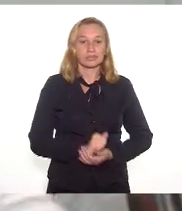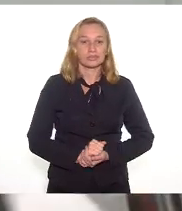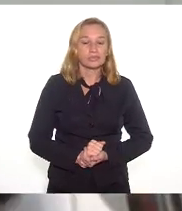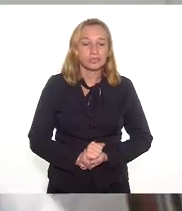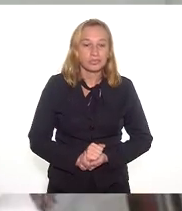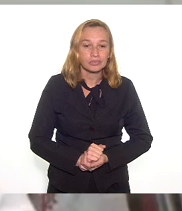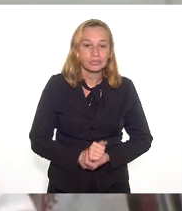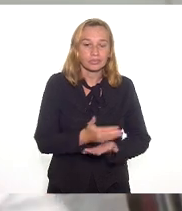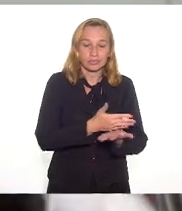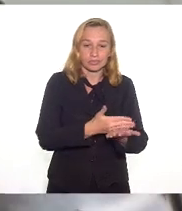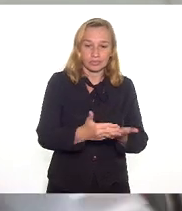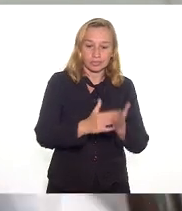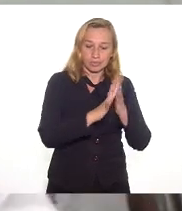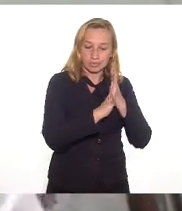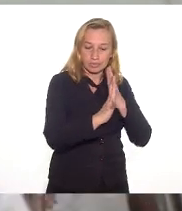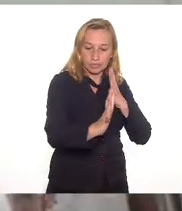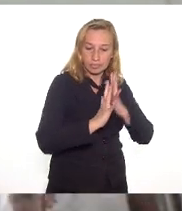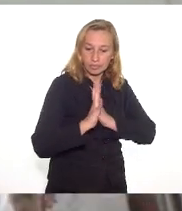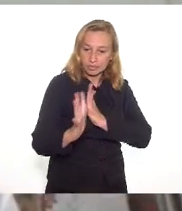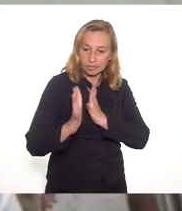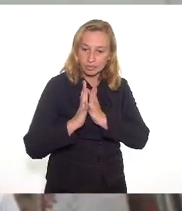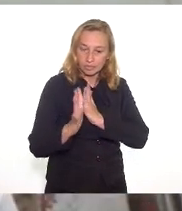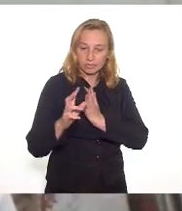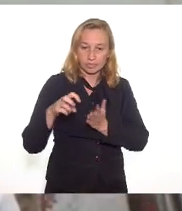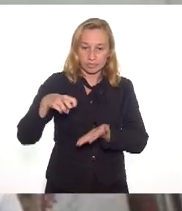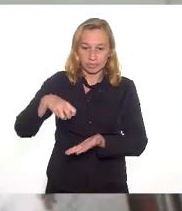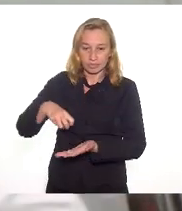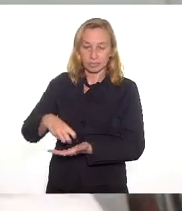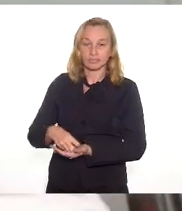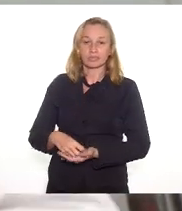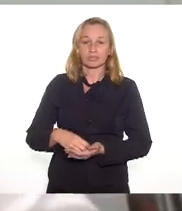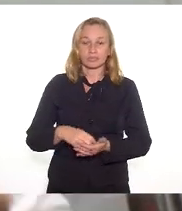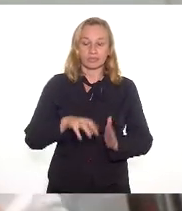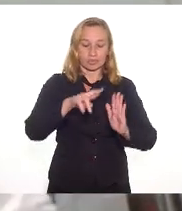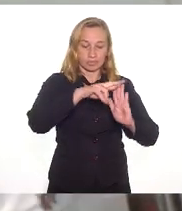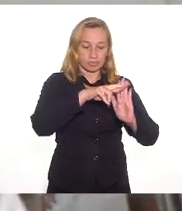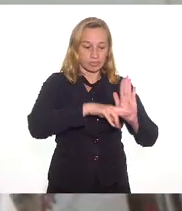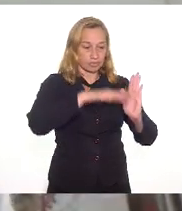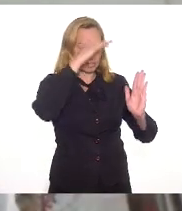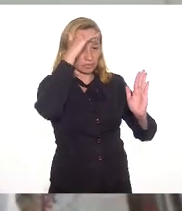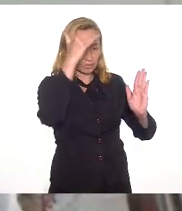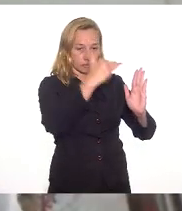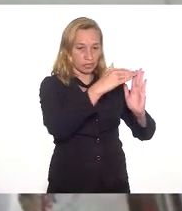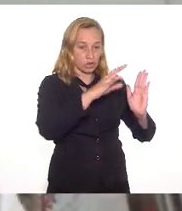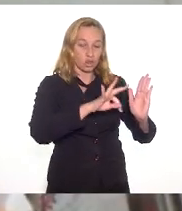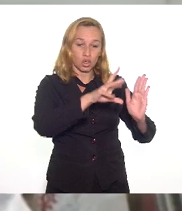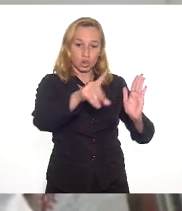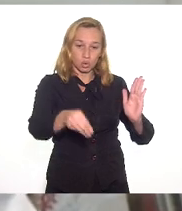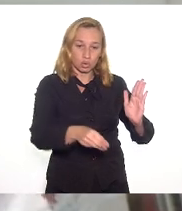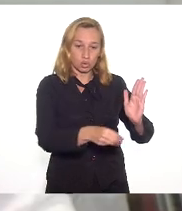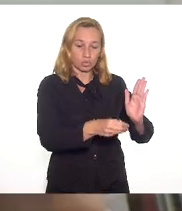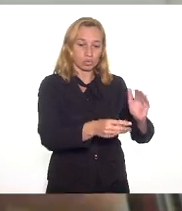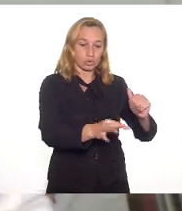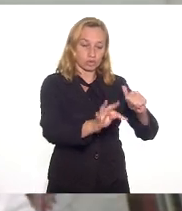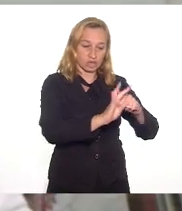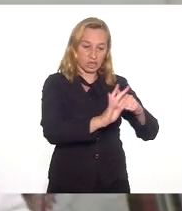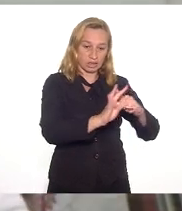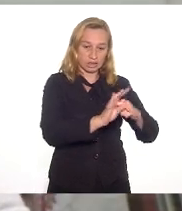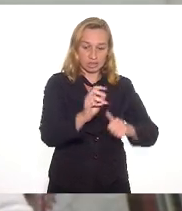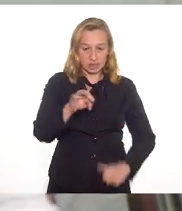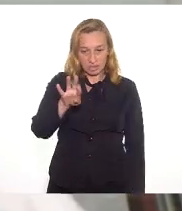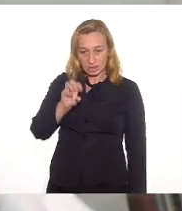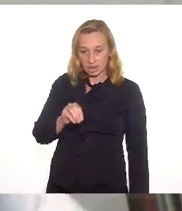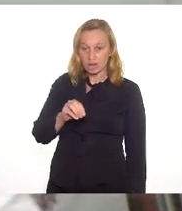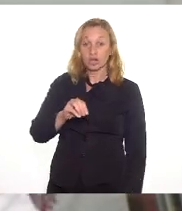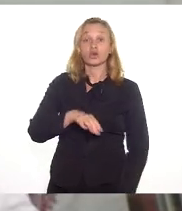preza pela disciplina, pelo respeito às regras. Então, todos os critérios técnicos, sanitários